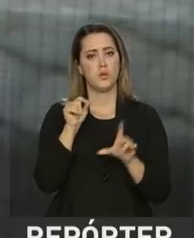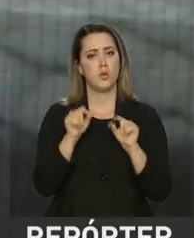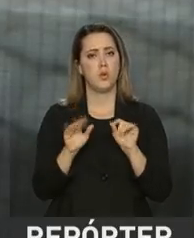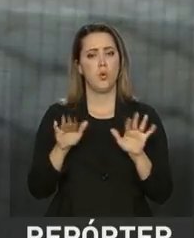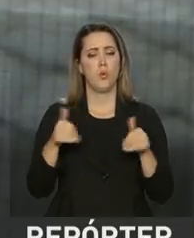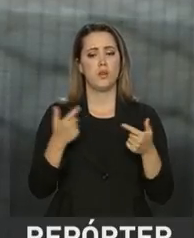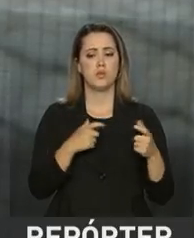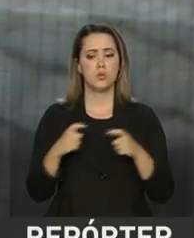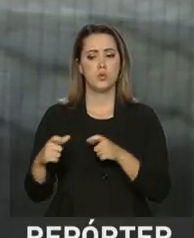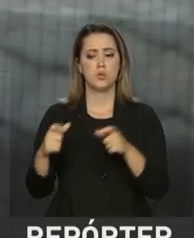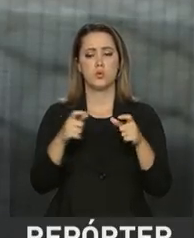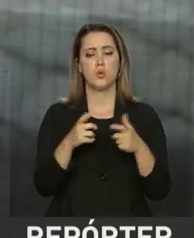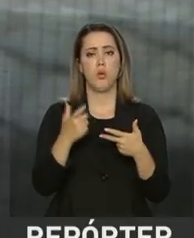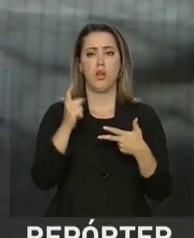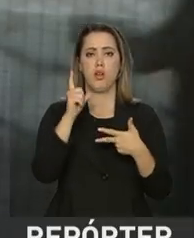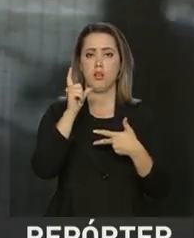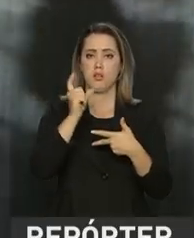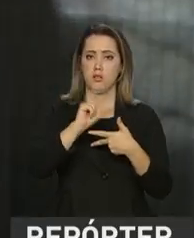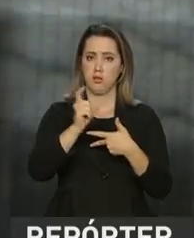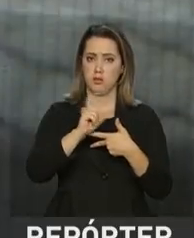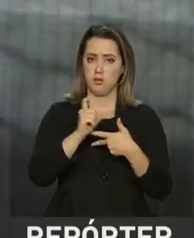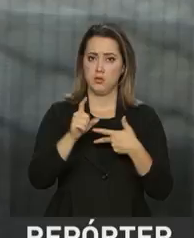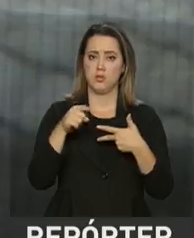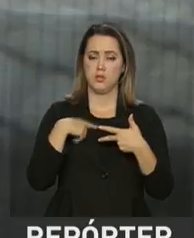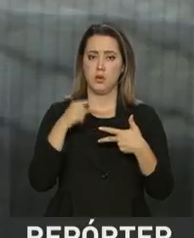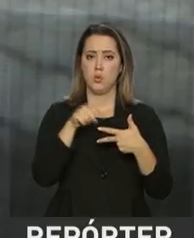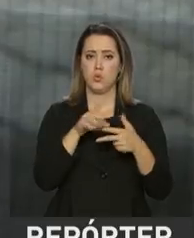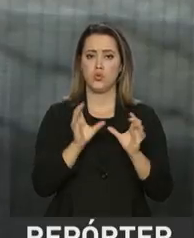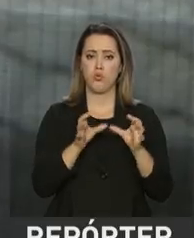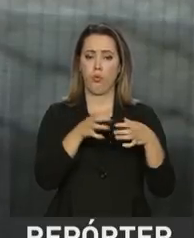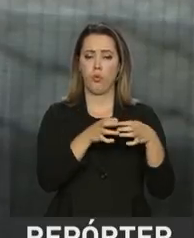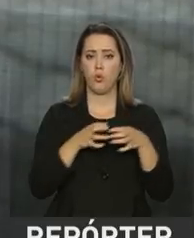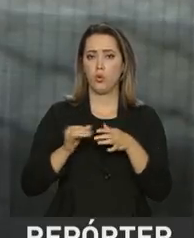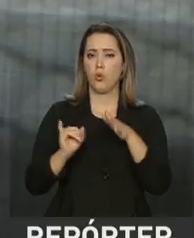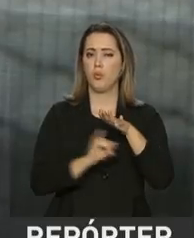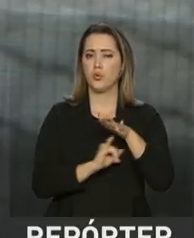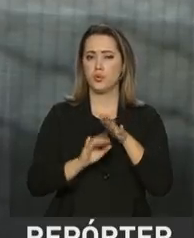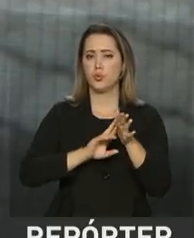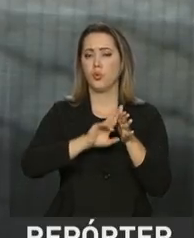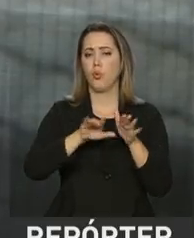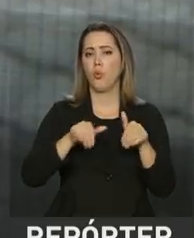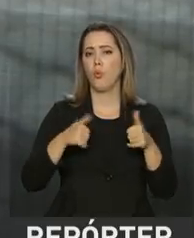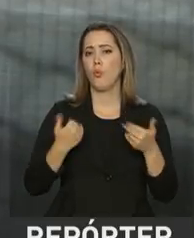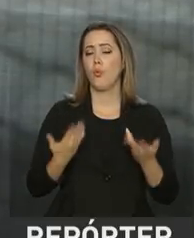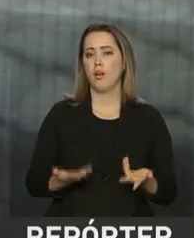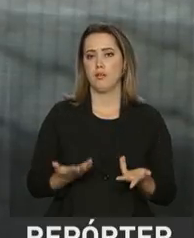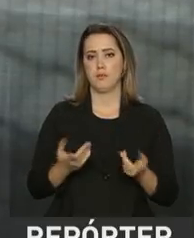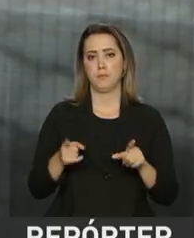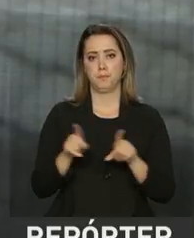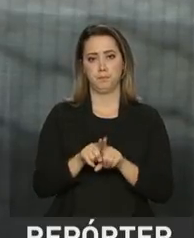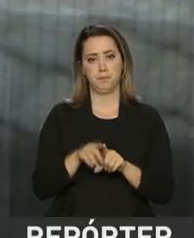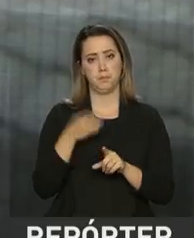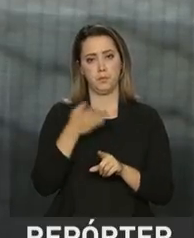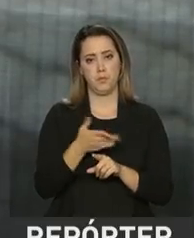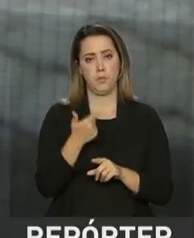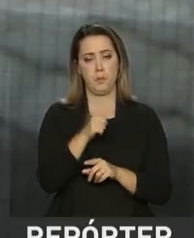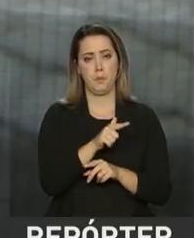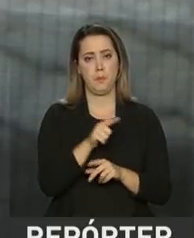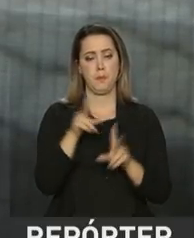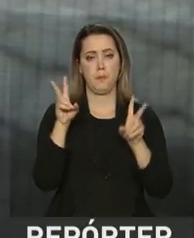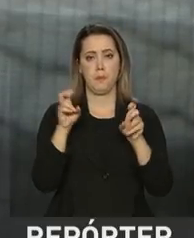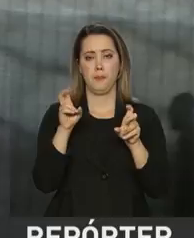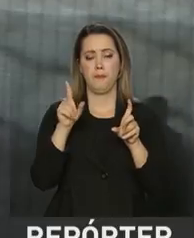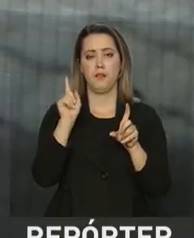regiões órgãos e funções participaram do pdv outro assunto tratado pelo ministro do